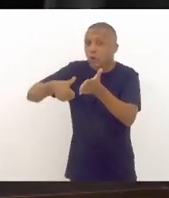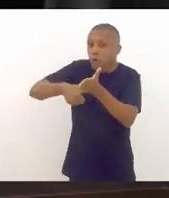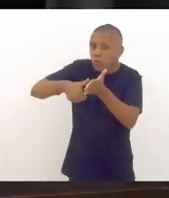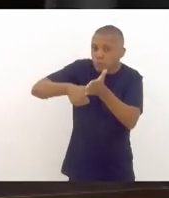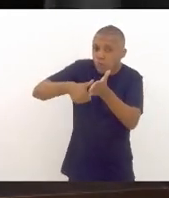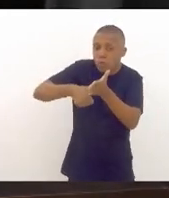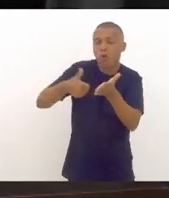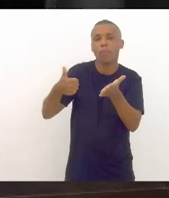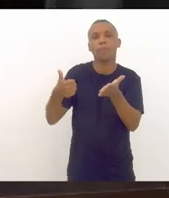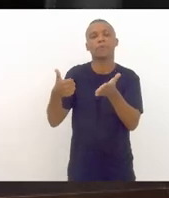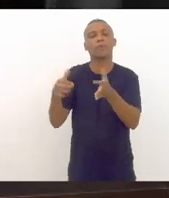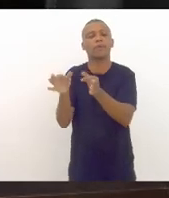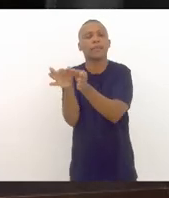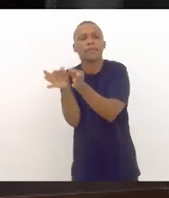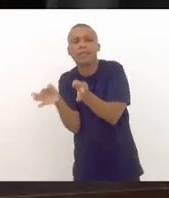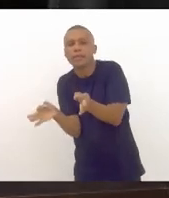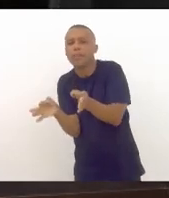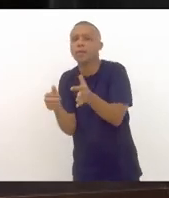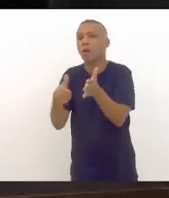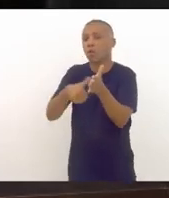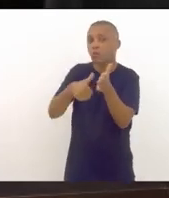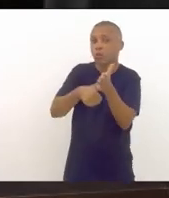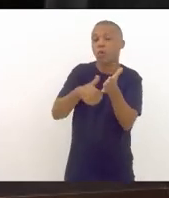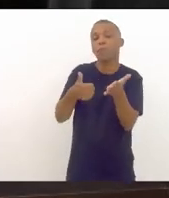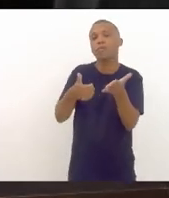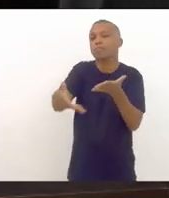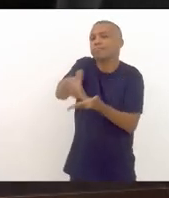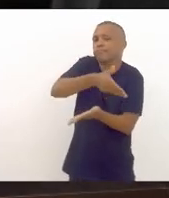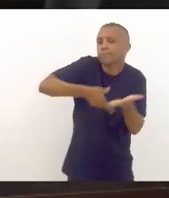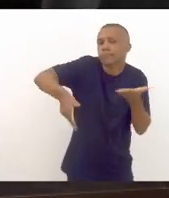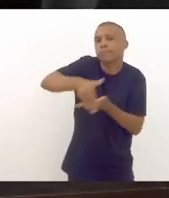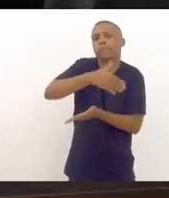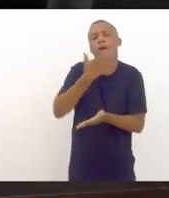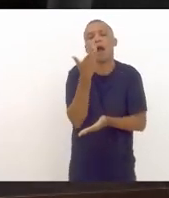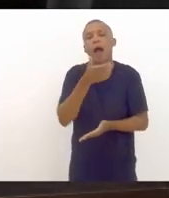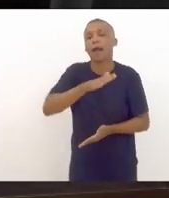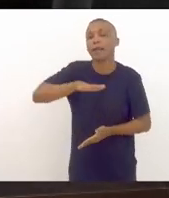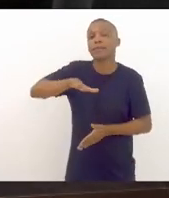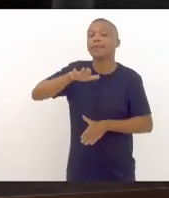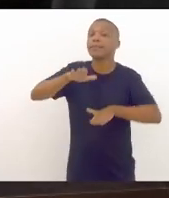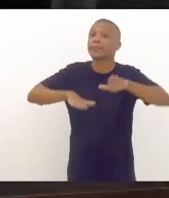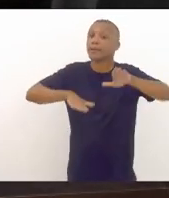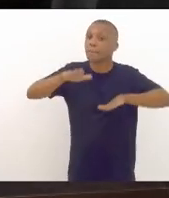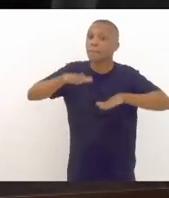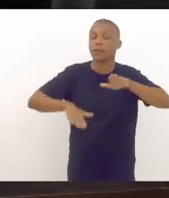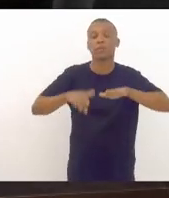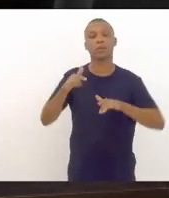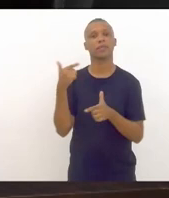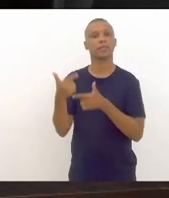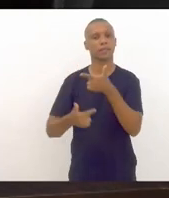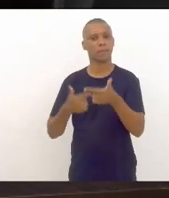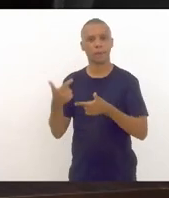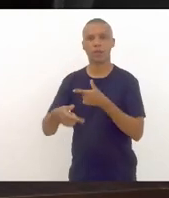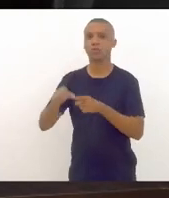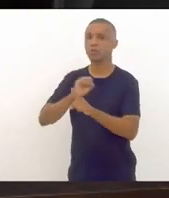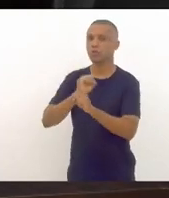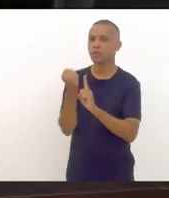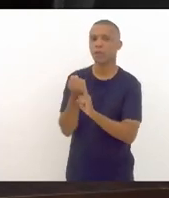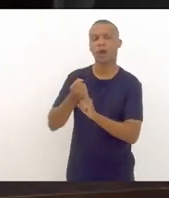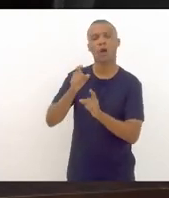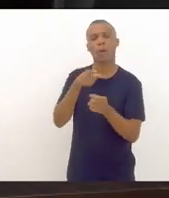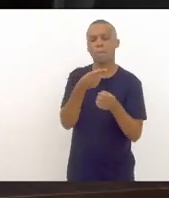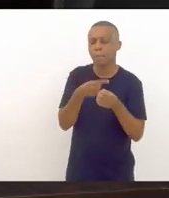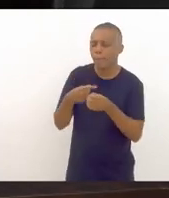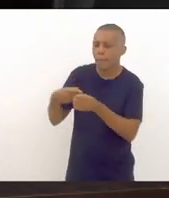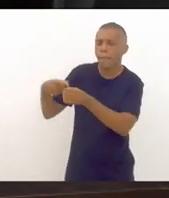os clubes menores, o social, as crianças que dependem daquela atividade social nos bairros, o